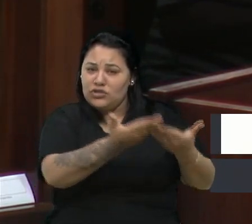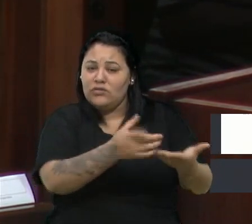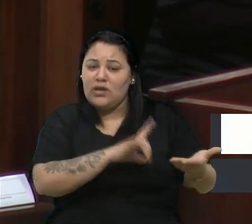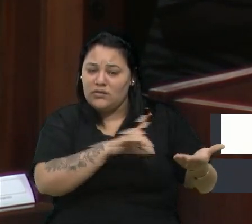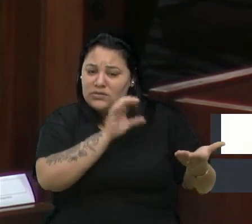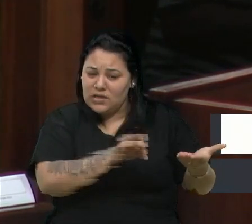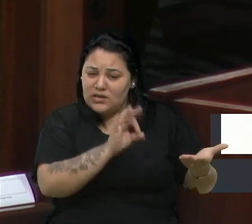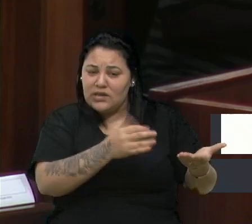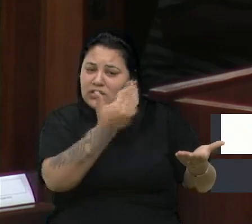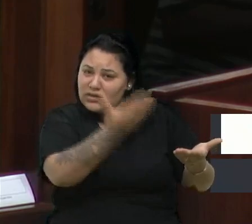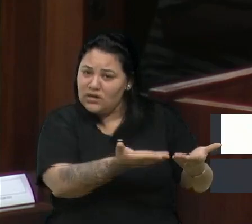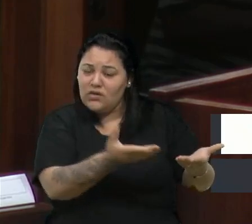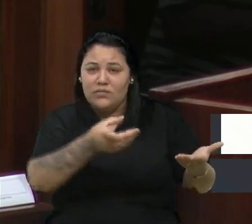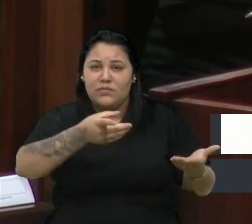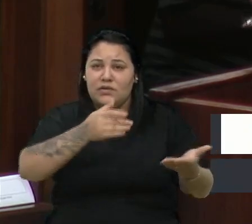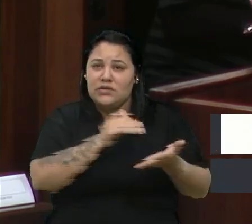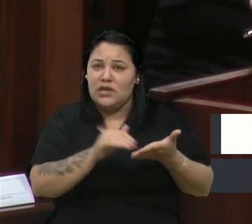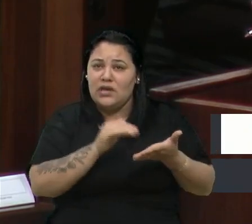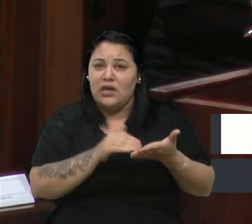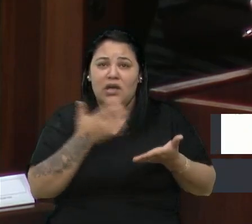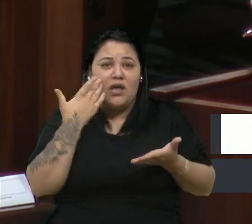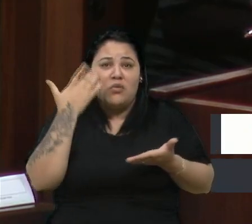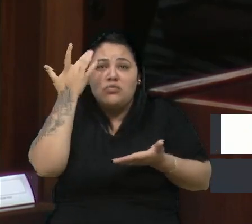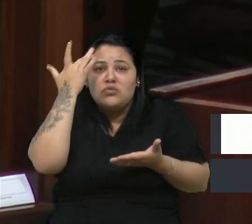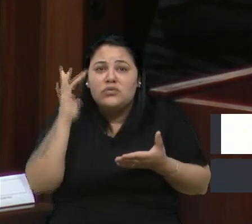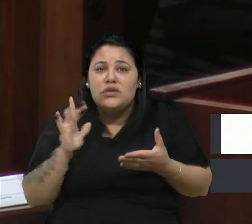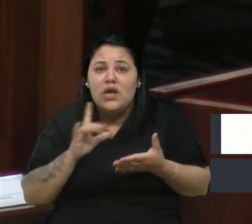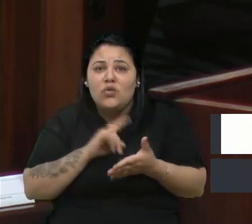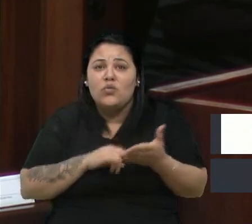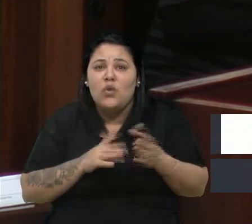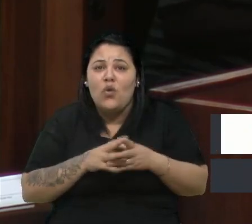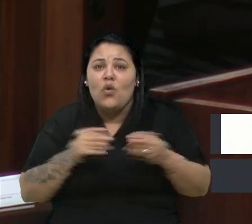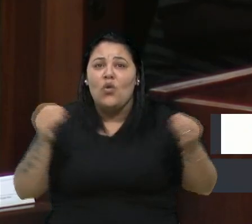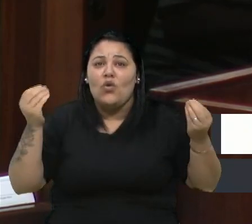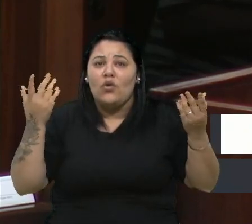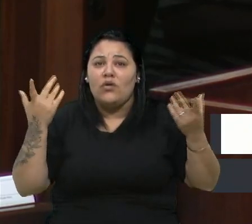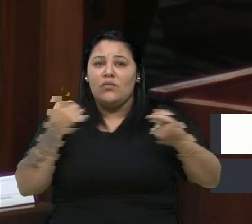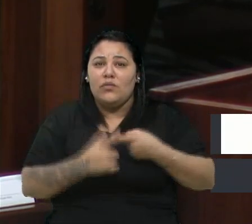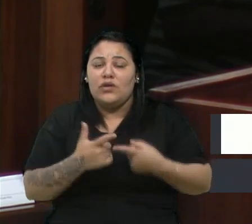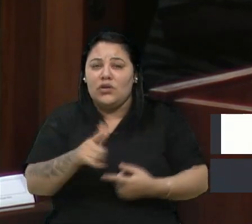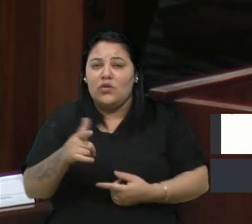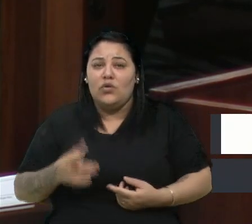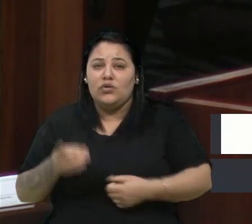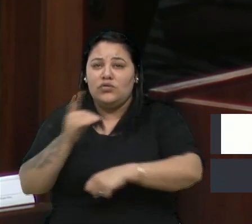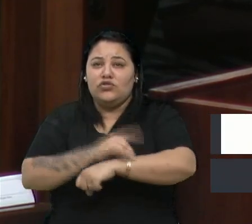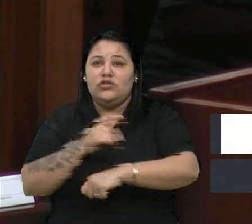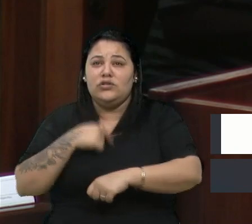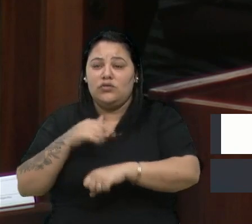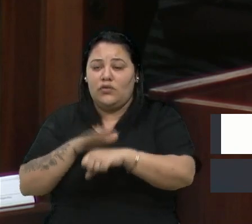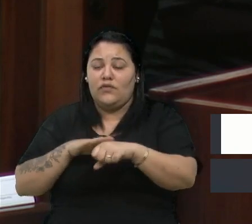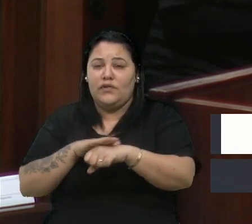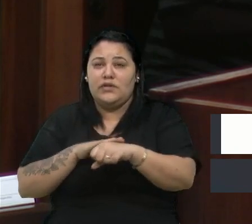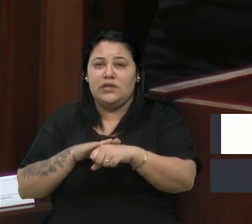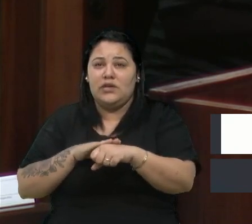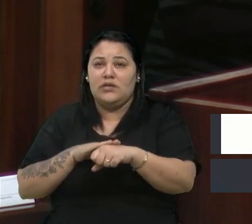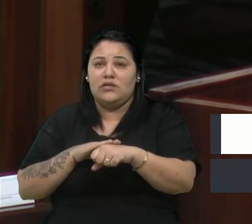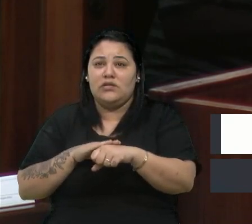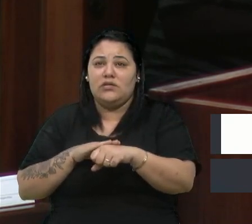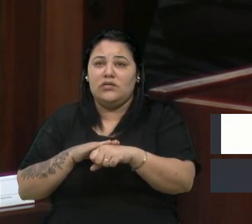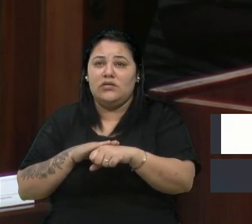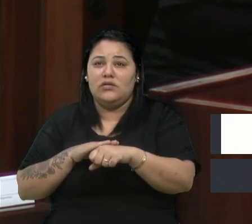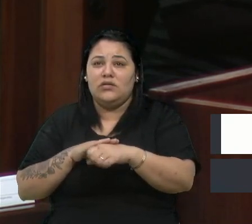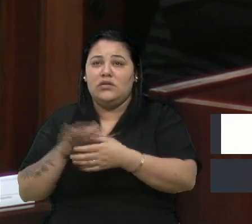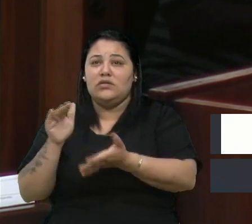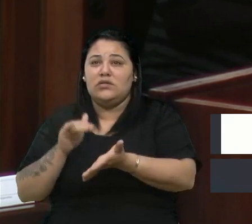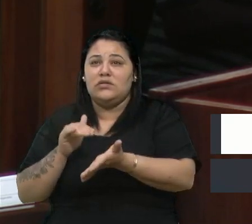secretarias, mas eu não sei onde é que vão esses documentos, porque esses dias eu conversei com a secretária da Cultura aqui e perguntei